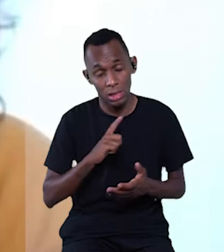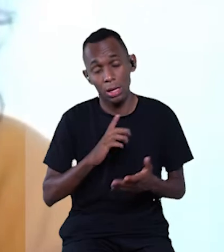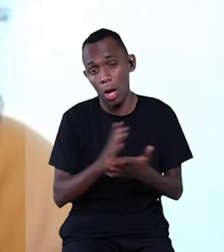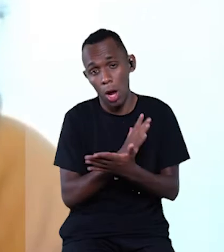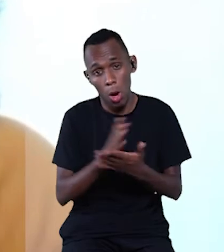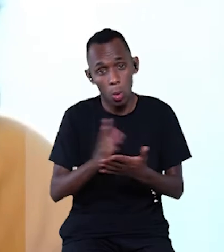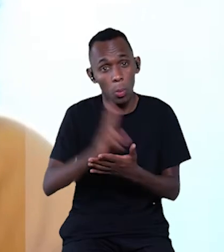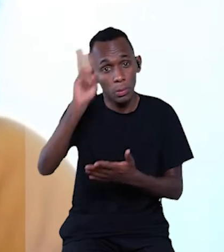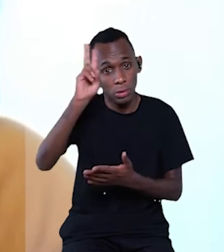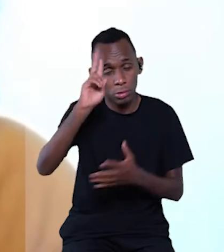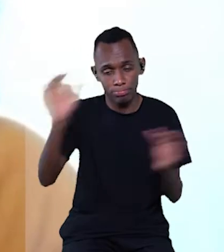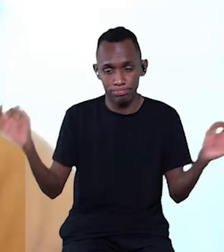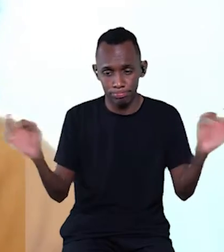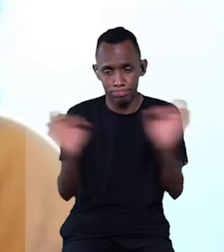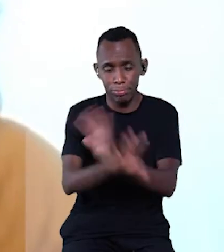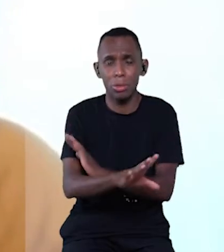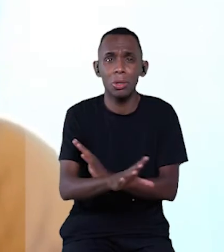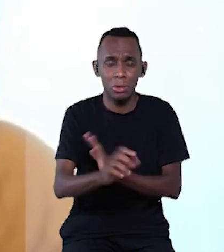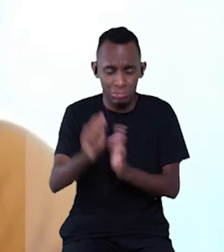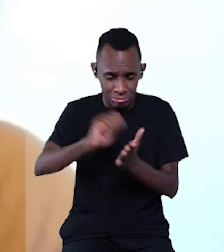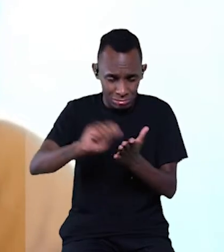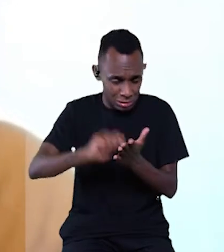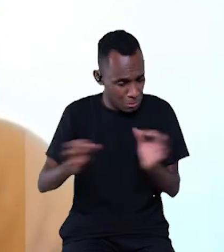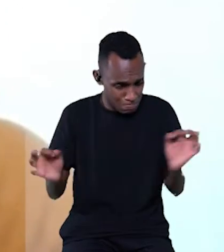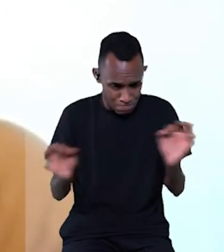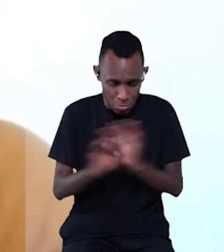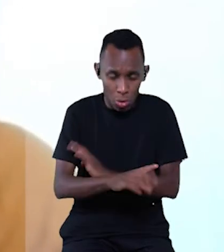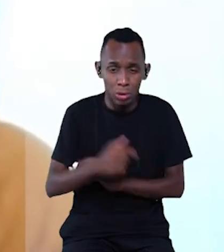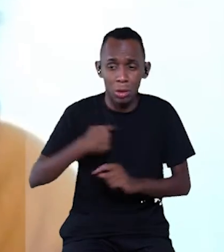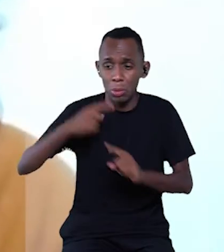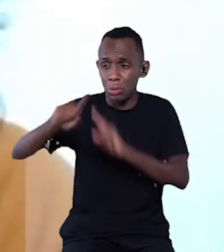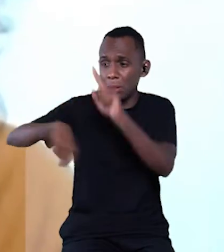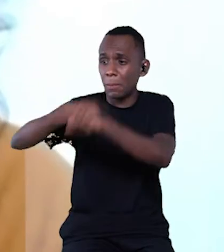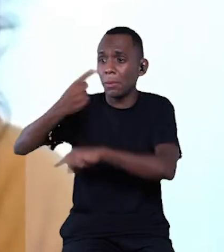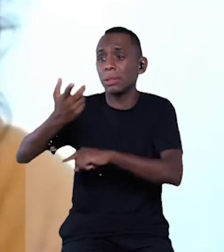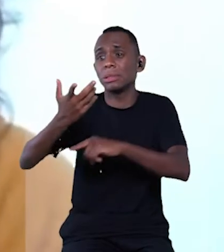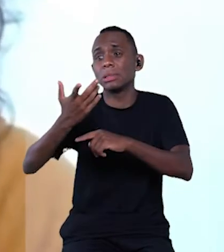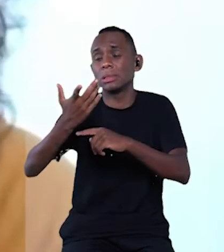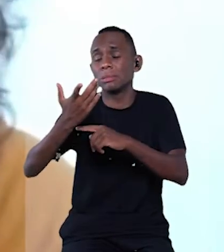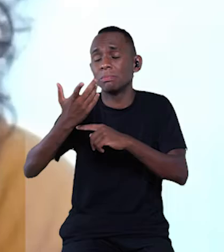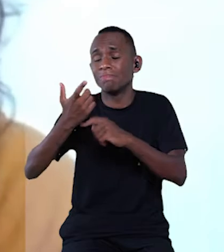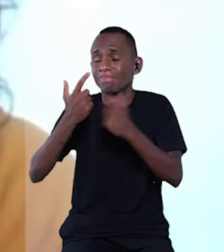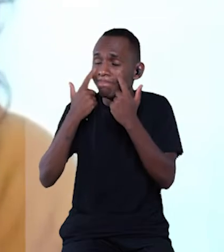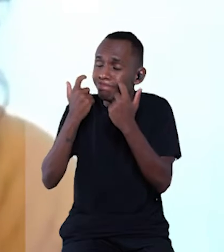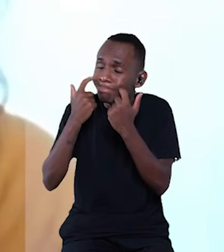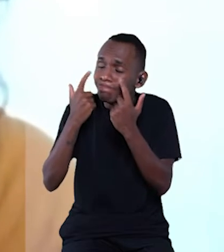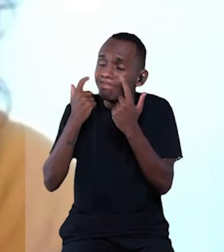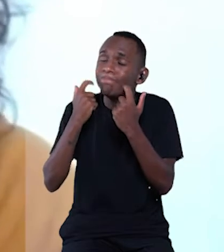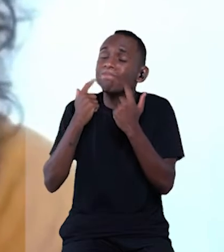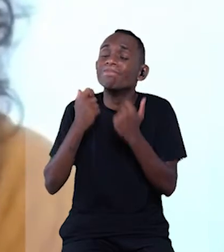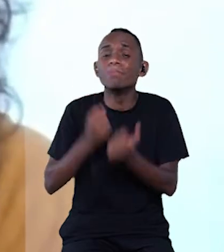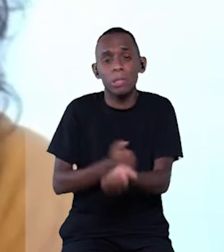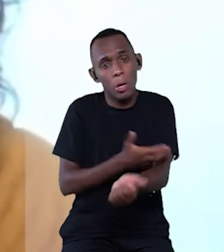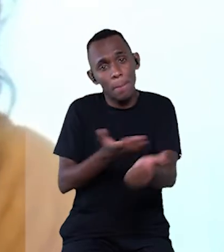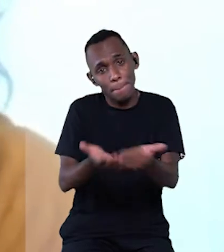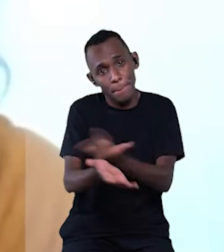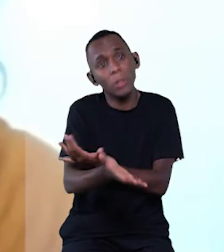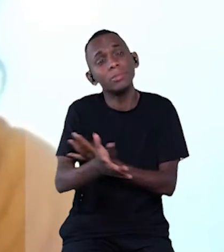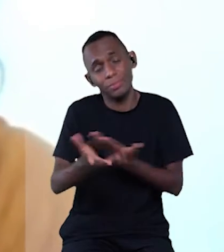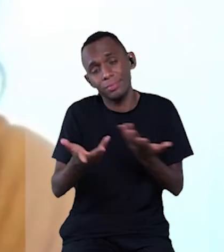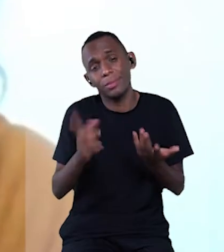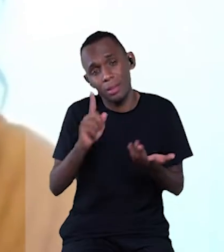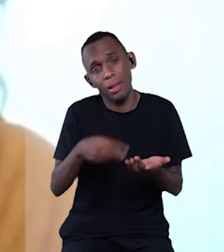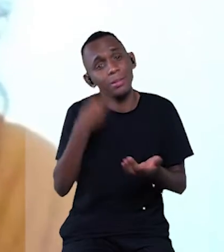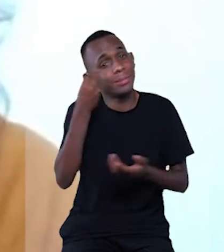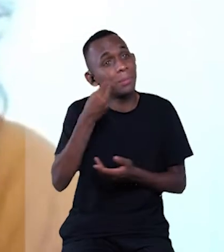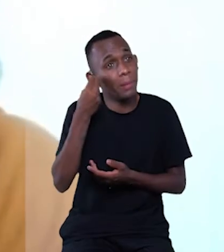tem histórias que eu termino e começo a chorar depois, né, longe da pessoa, obviamente, para não assustar a pessoa, mas são